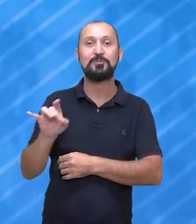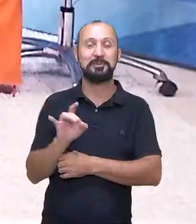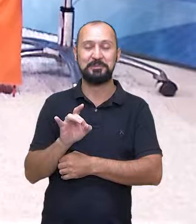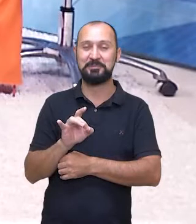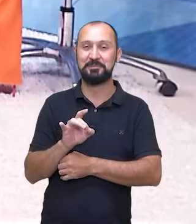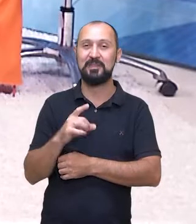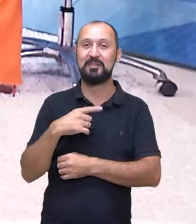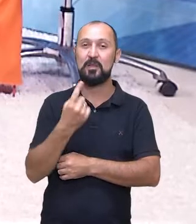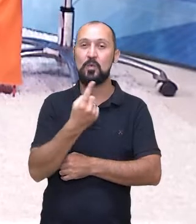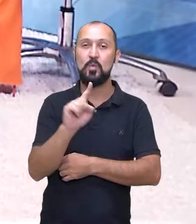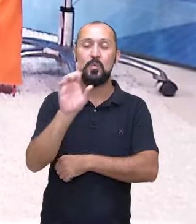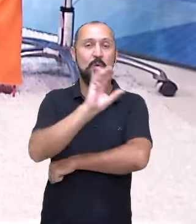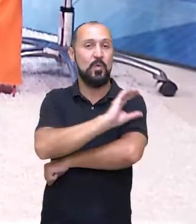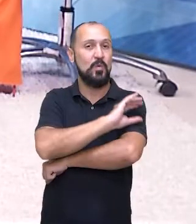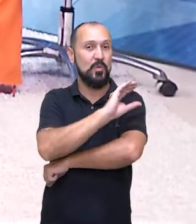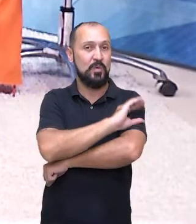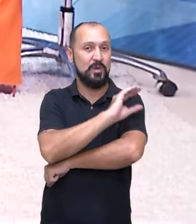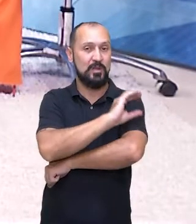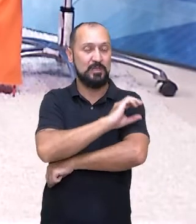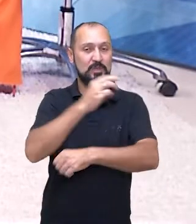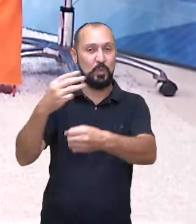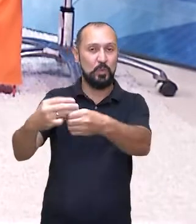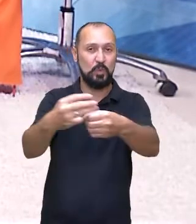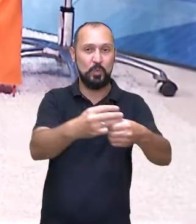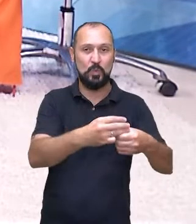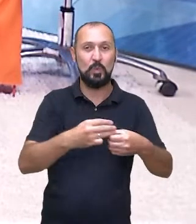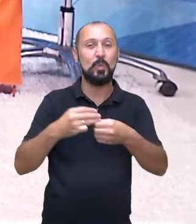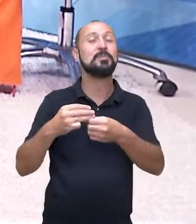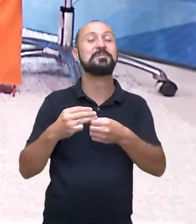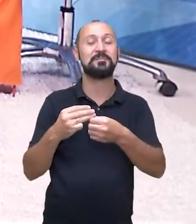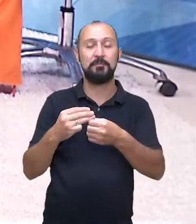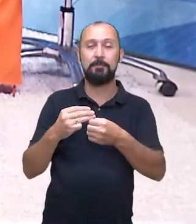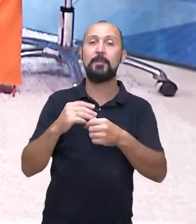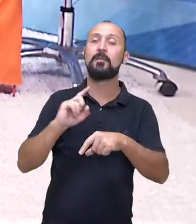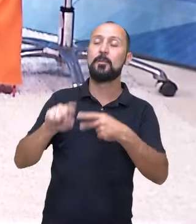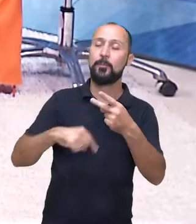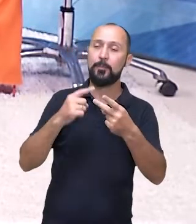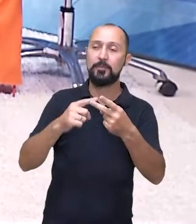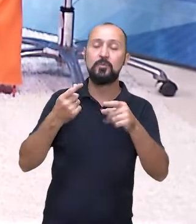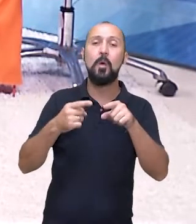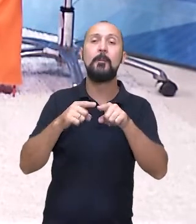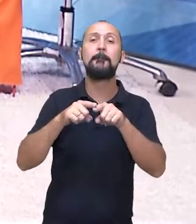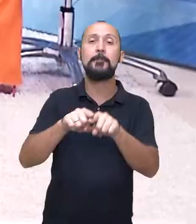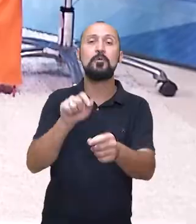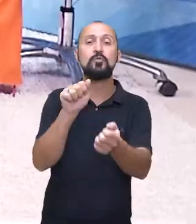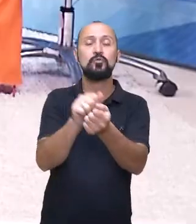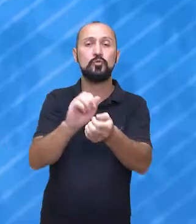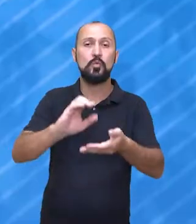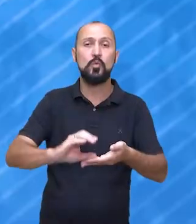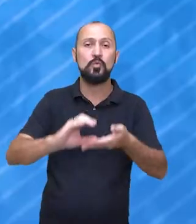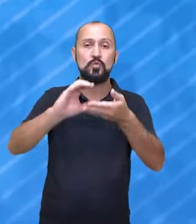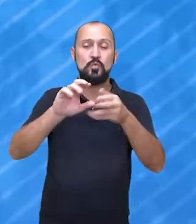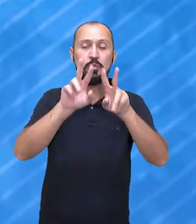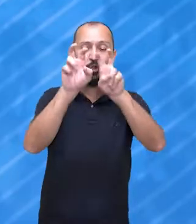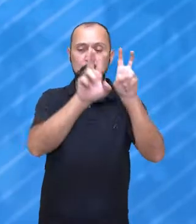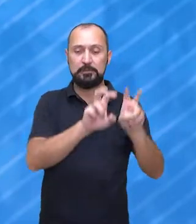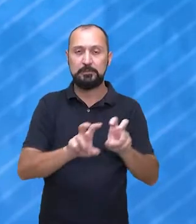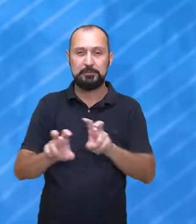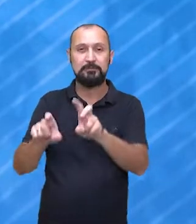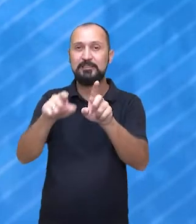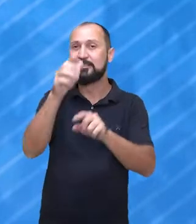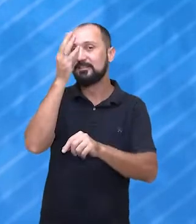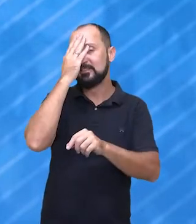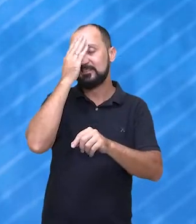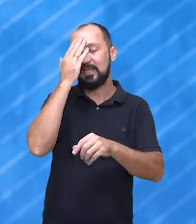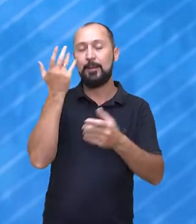33 seccionais em cada Seccional nós temos uma coordenação da ESA do interior depois disso nós trabalhamos em parceria com